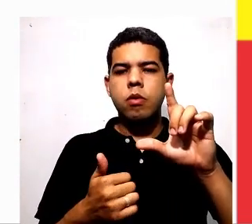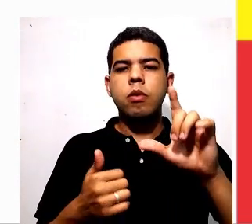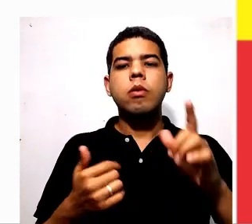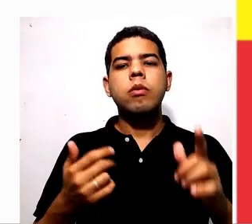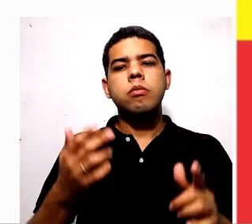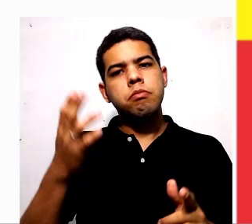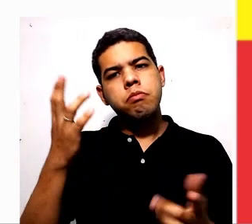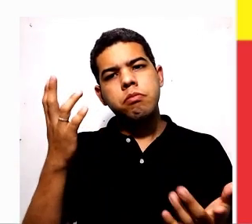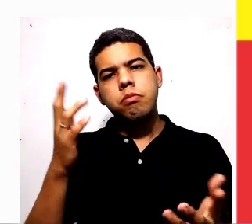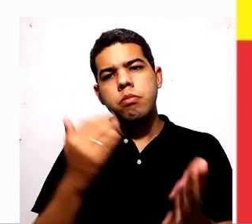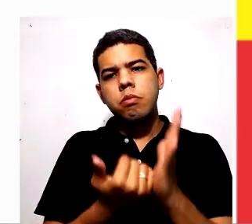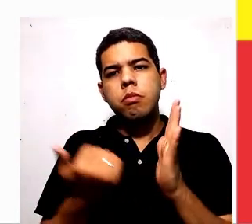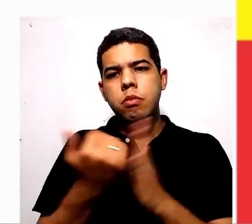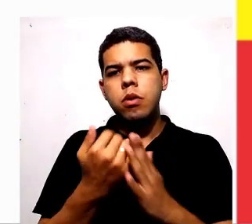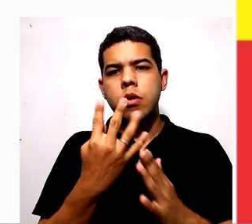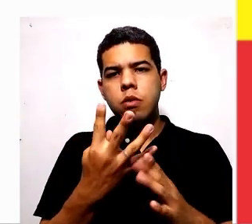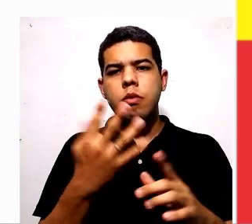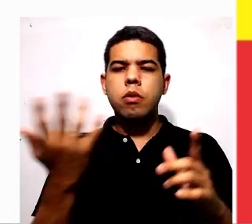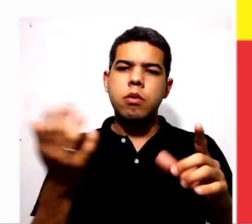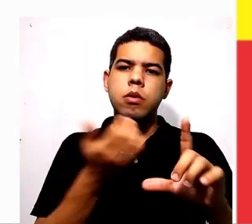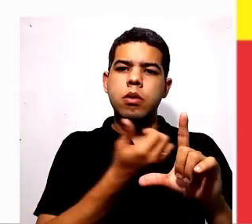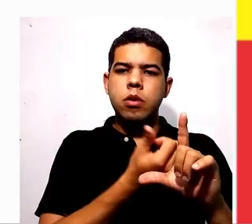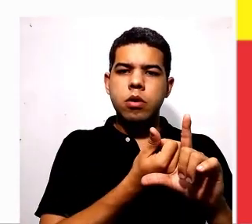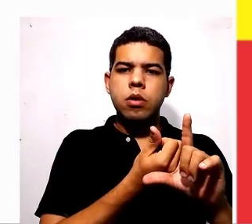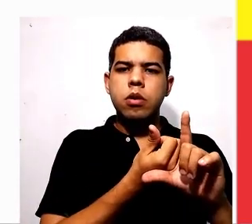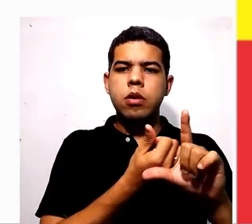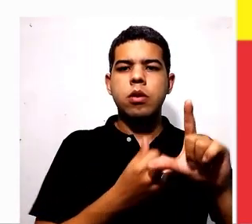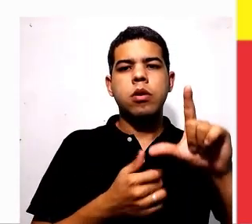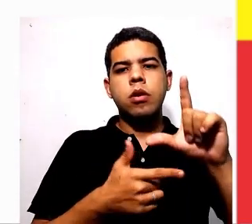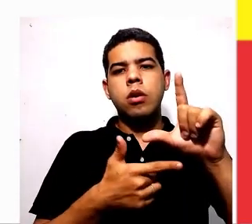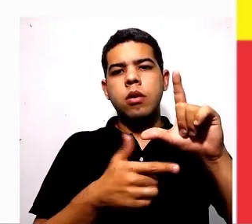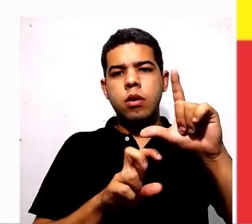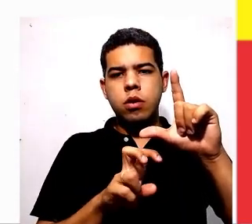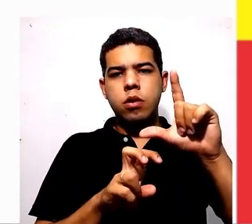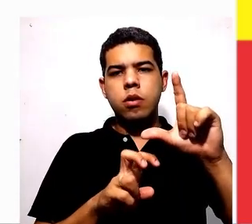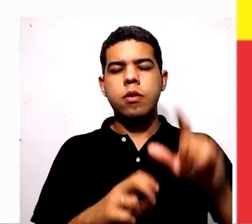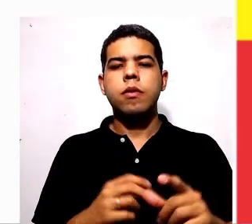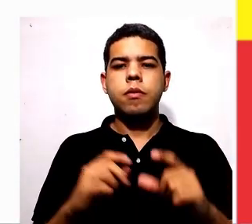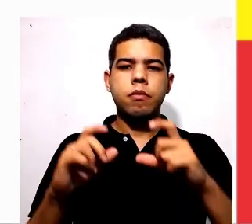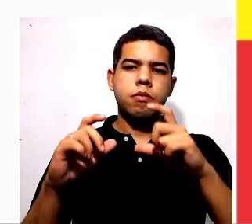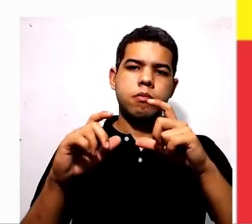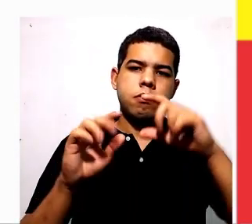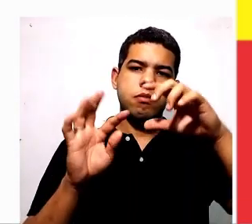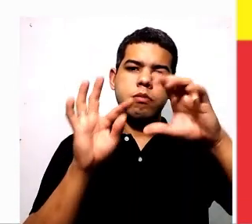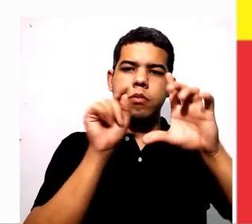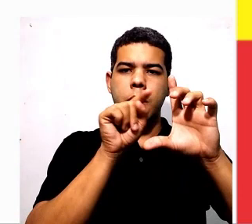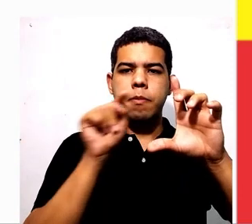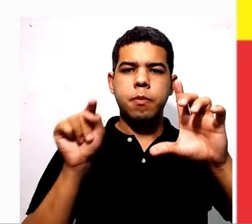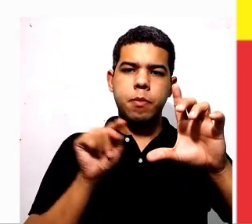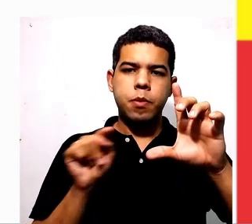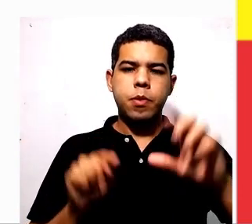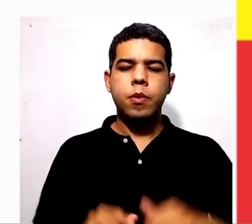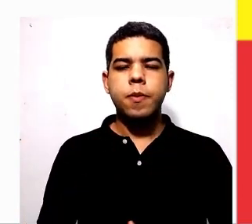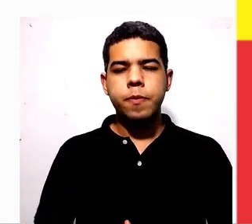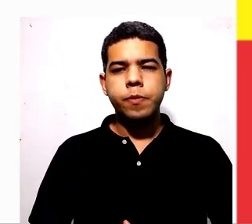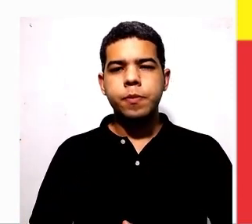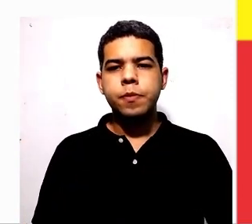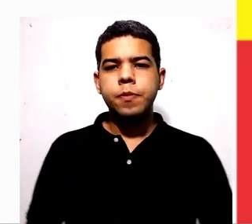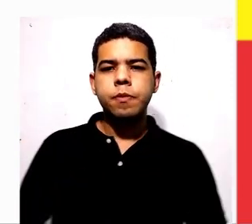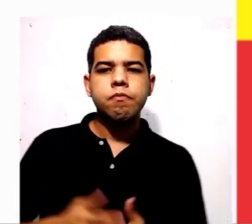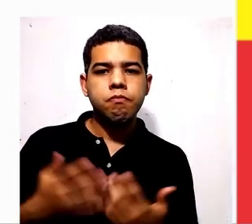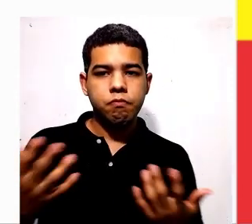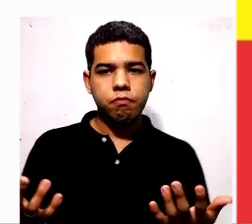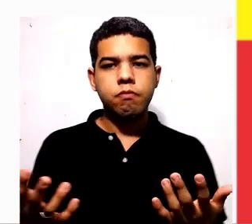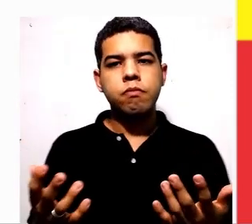mais 4, então vai dar 25, não é? Então, a figura 6 terá 25 pontinhos.